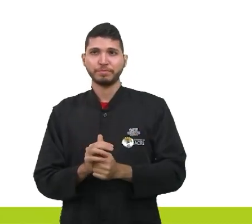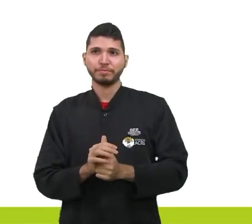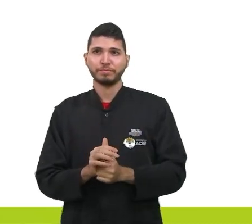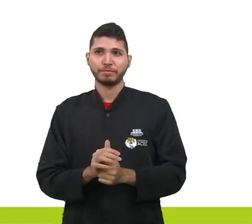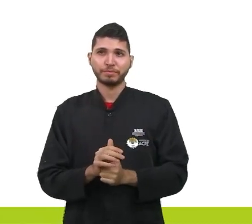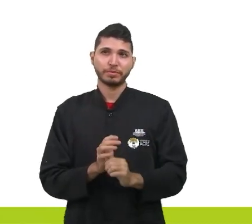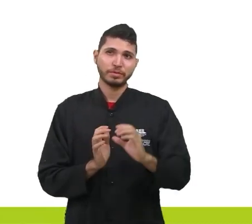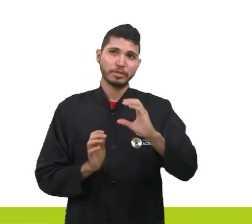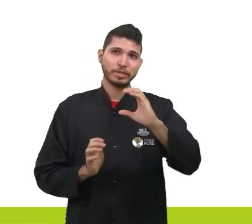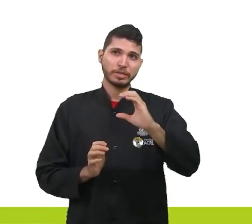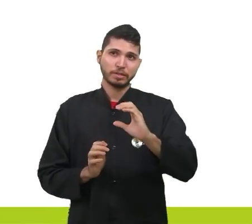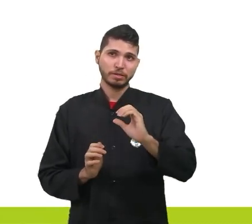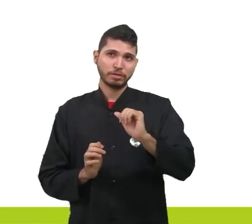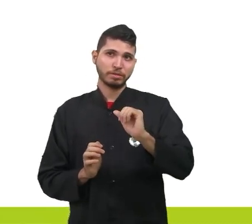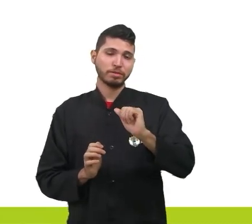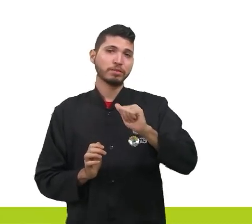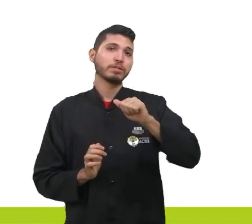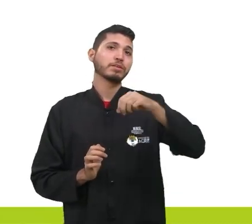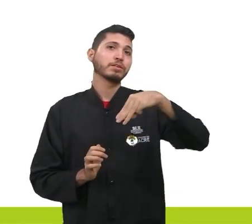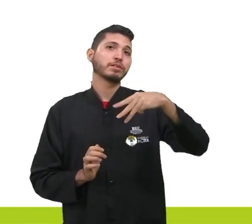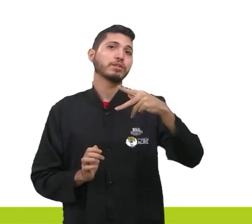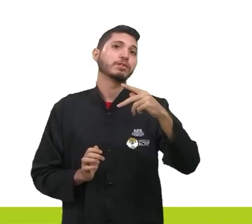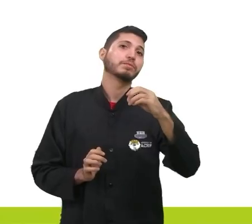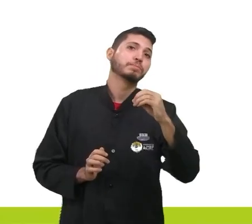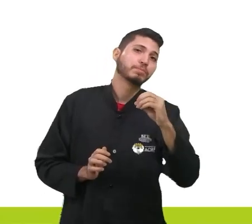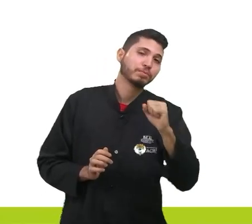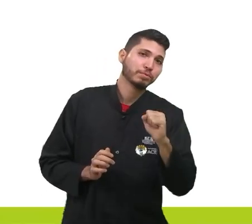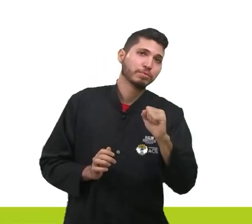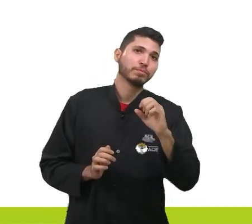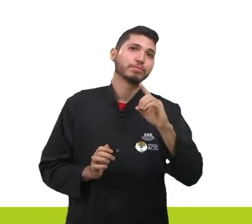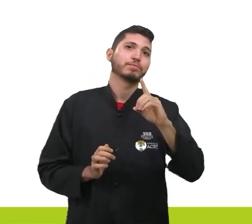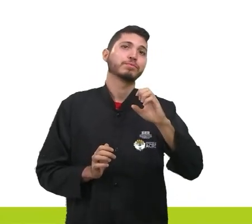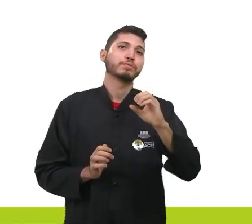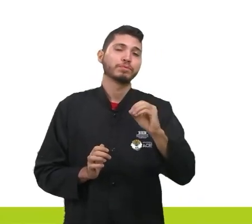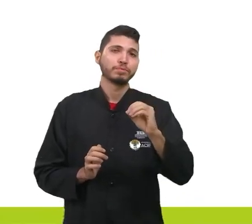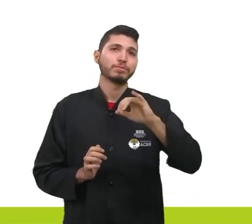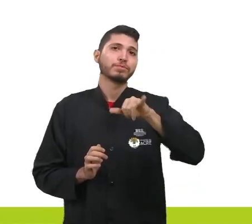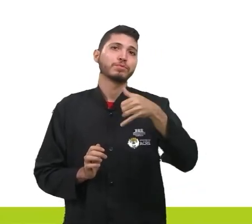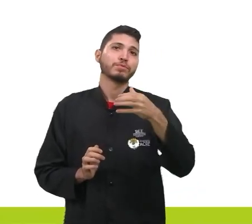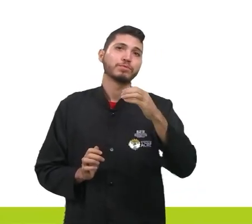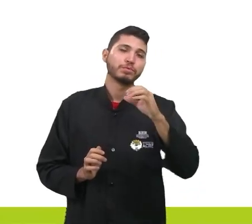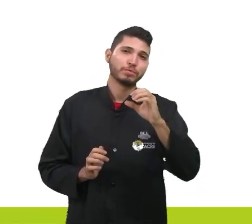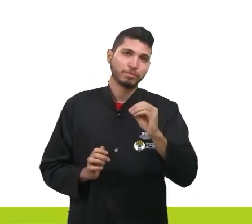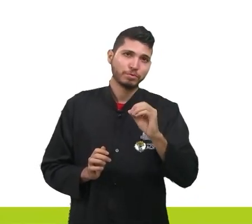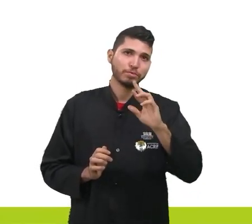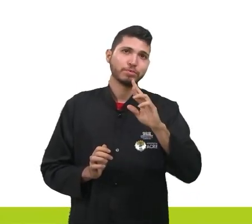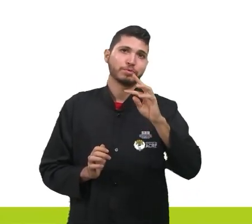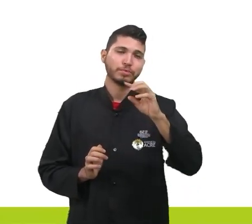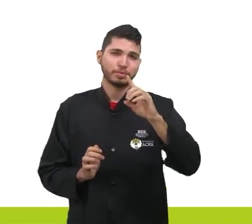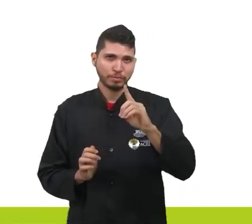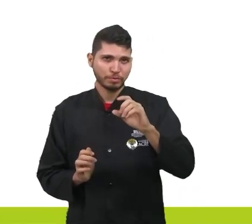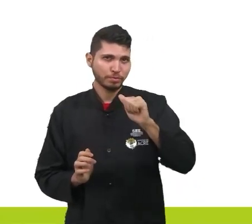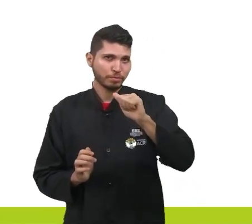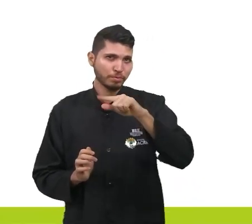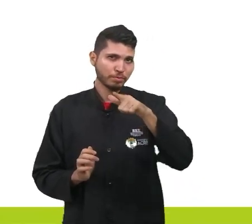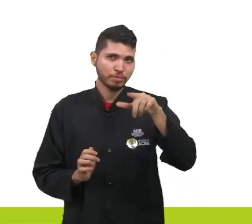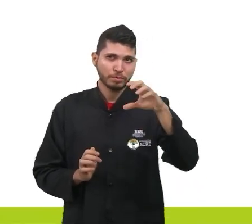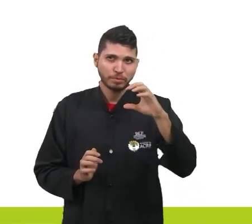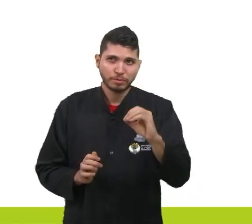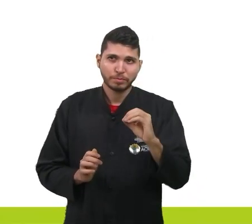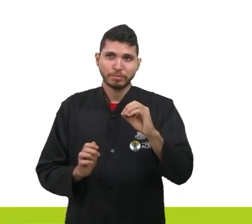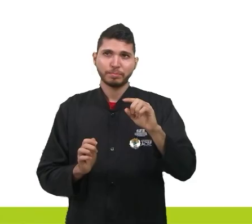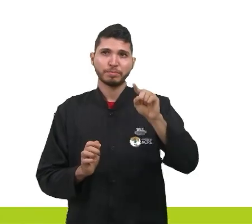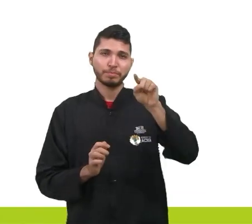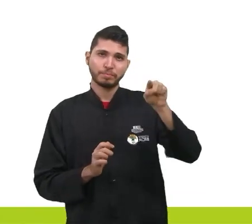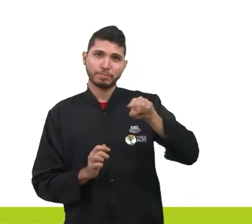bem acima, olha só onde está Campos do Jordão, aqui a altitude de 1.700 metros, a